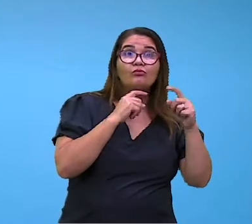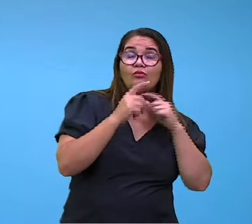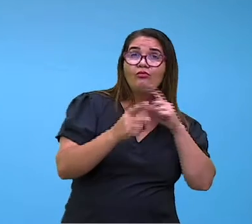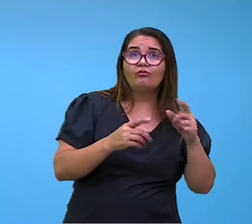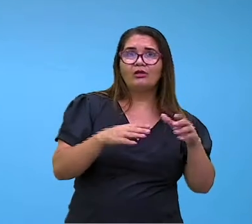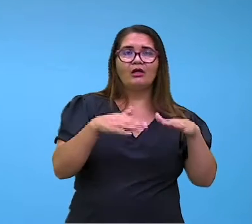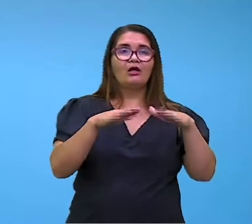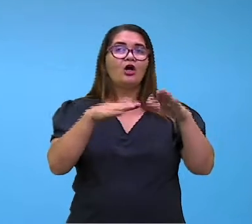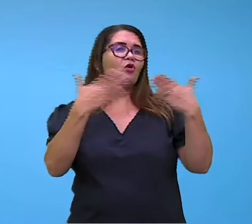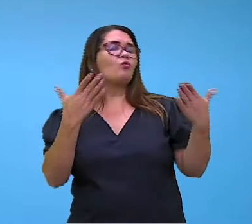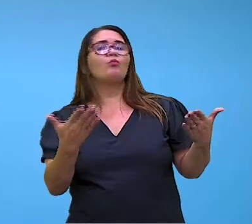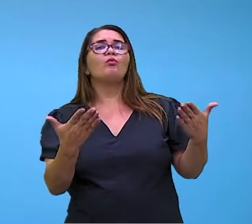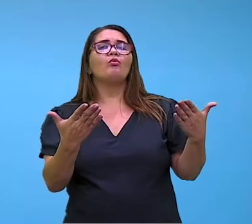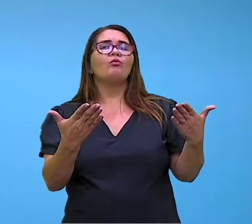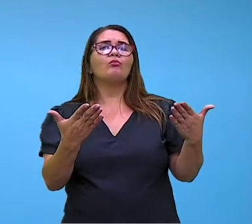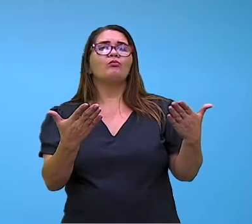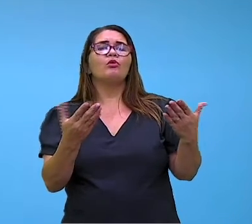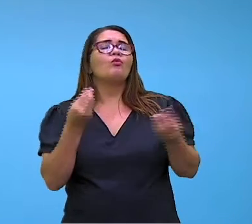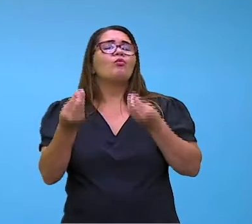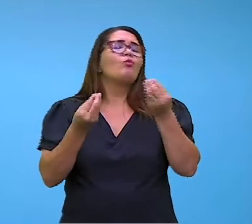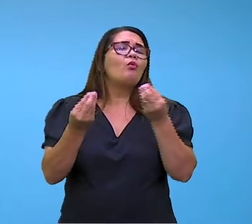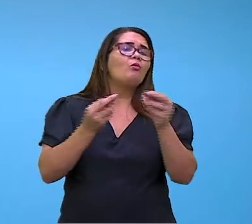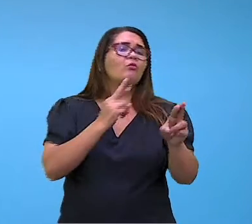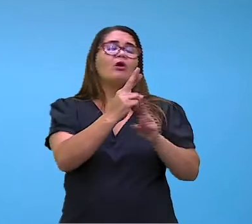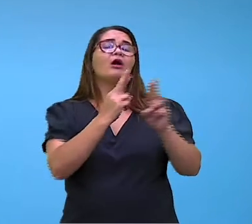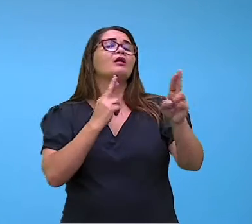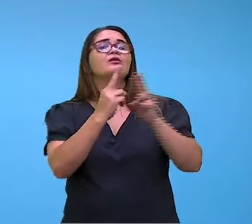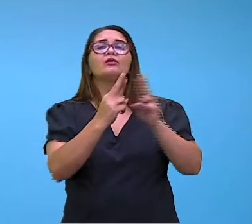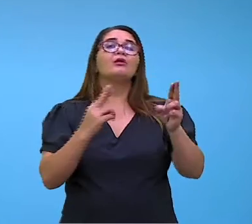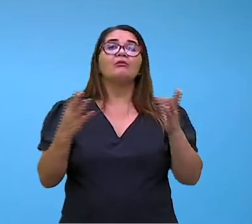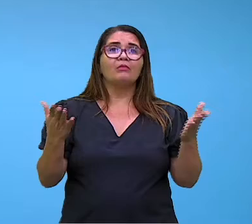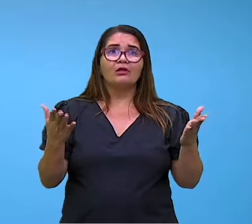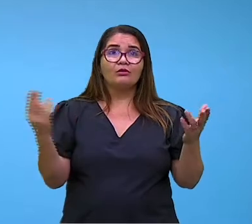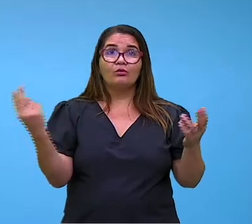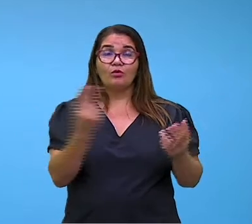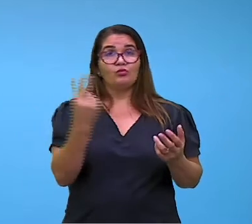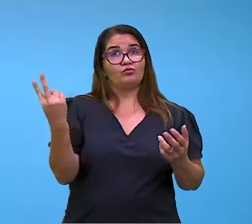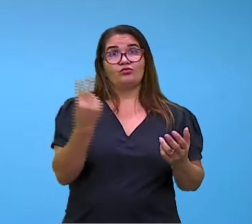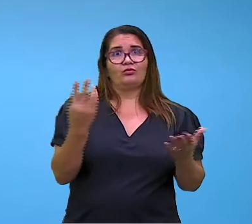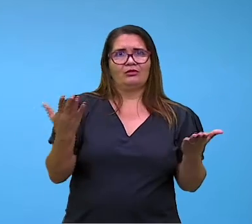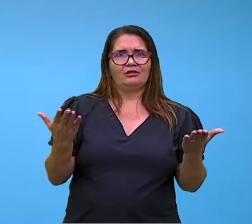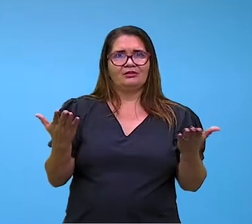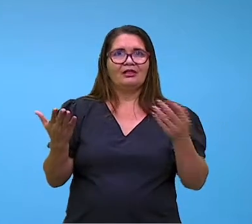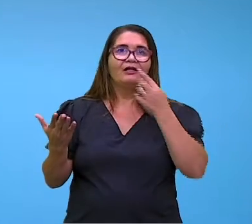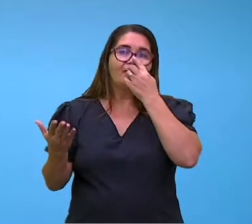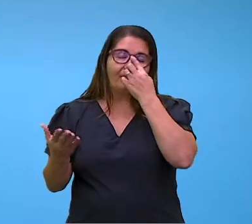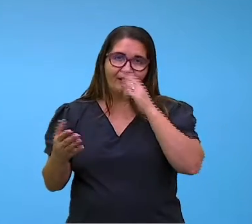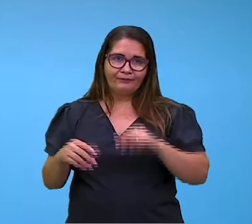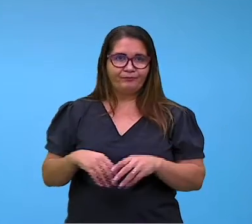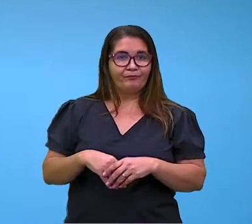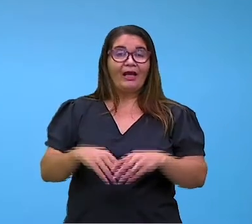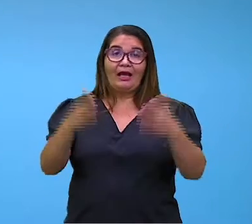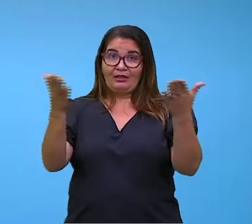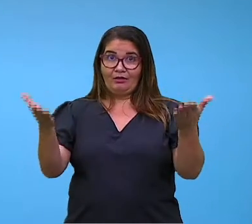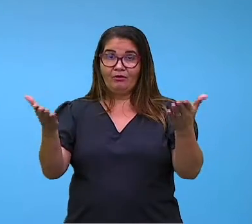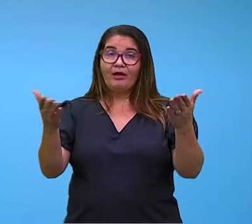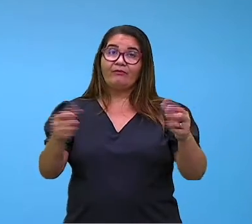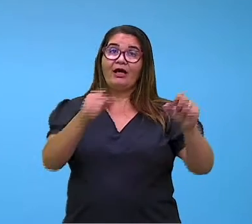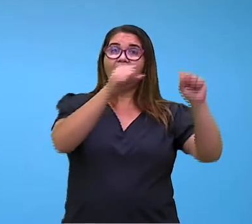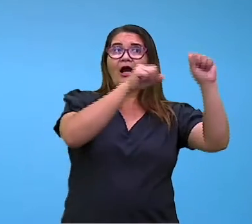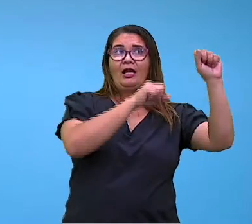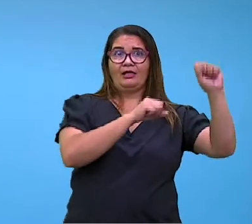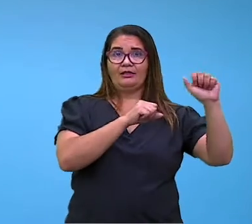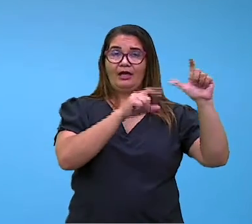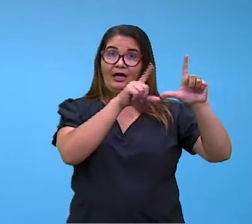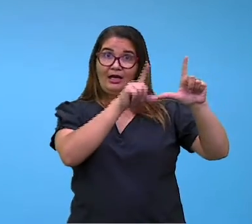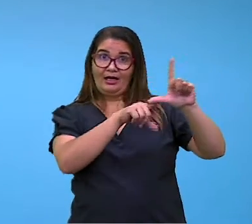Choose A ou choose B. Então, no caso aqui, nós vamos escolher ou A ou B. No